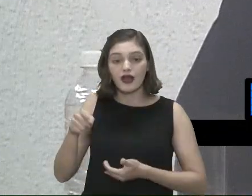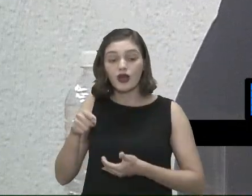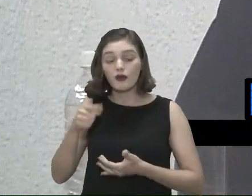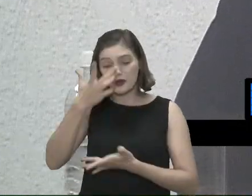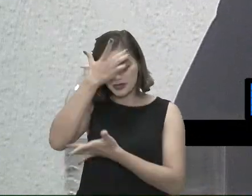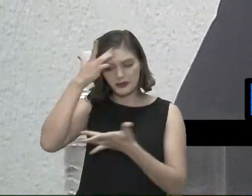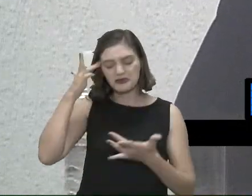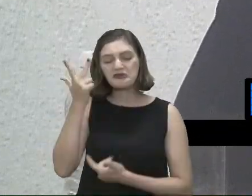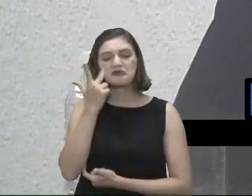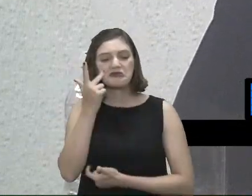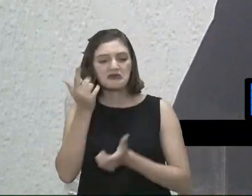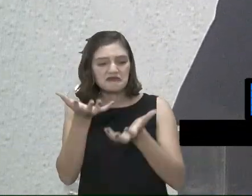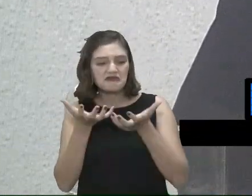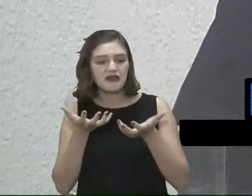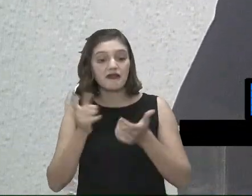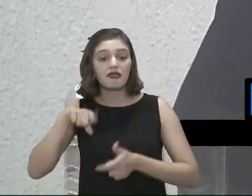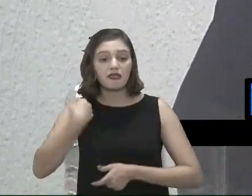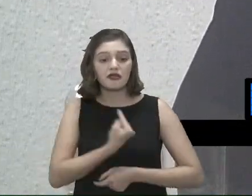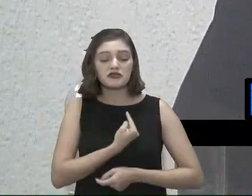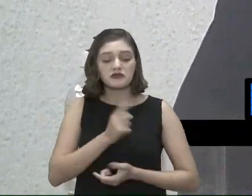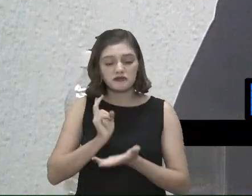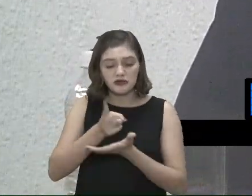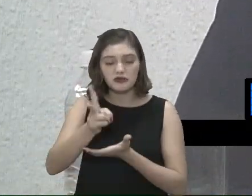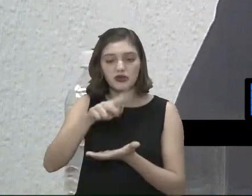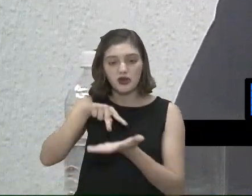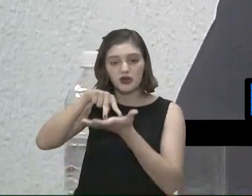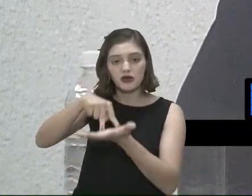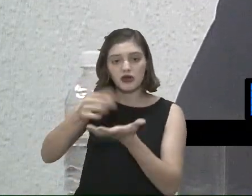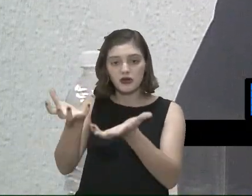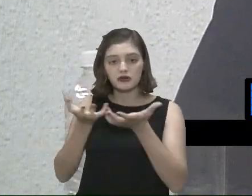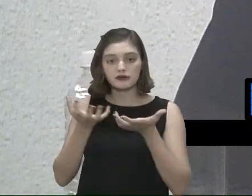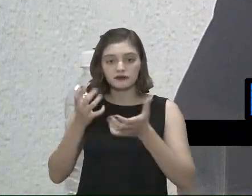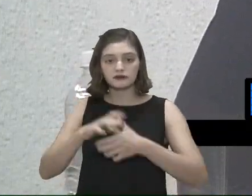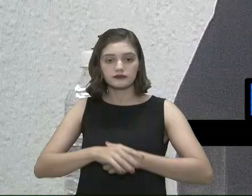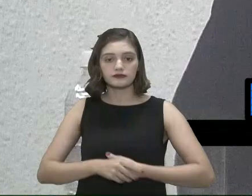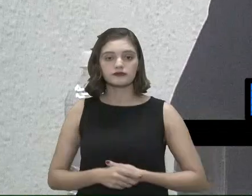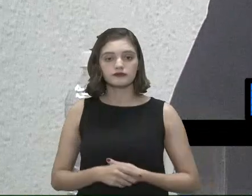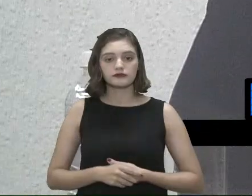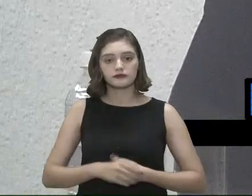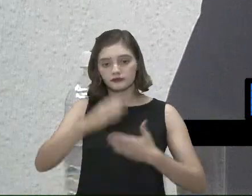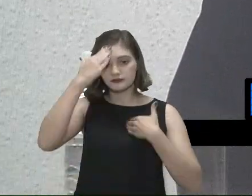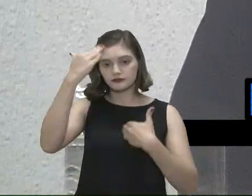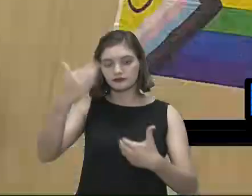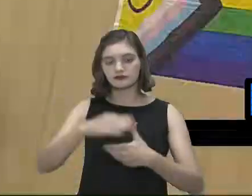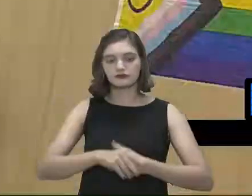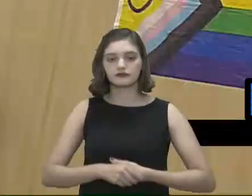cisnormatividade nos põe. Nossos corpos vão ficar onde nós quisermos. Obrigada.